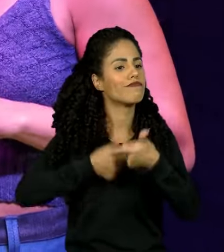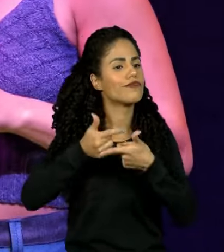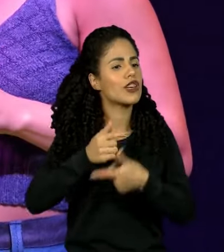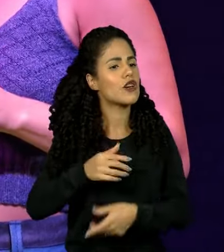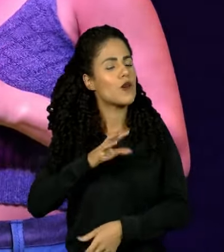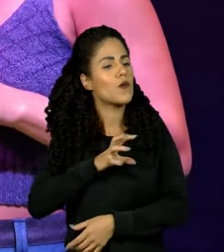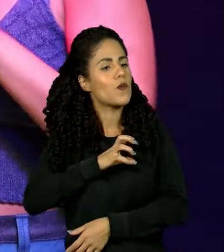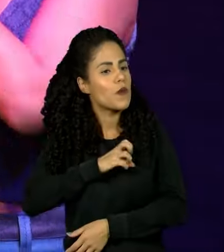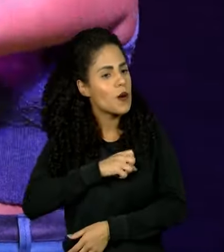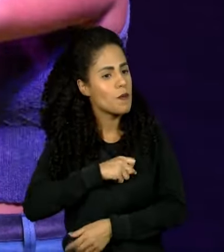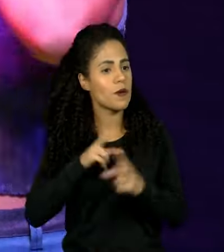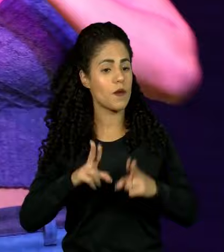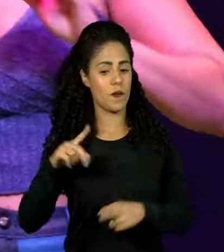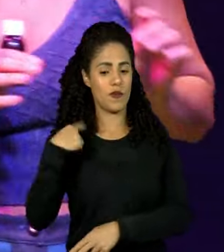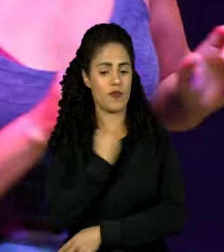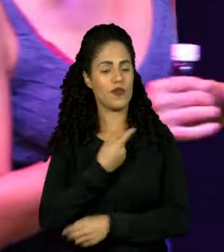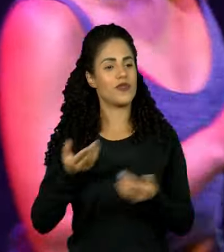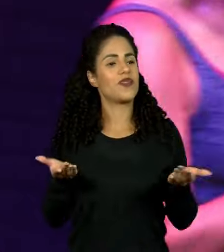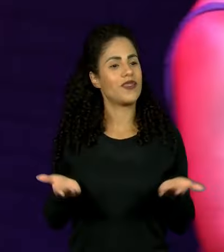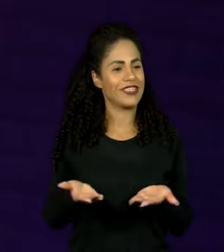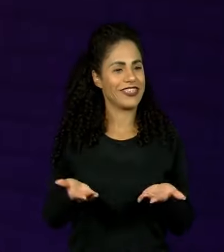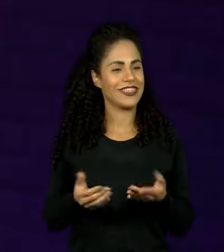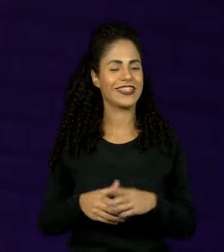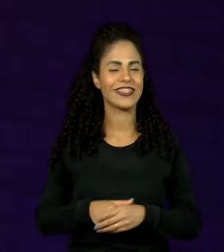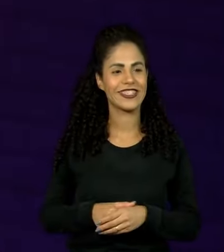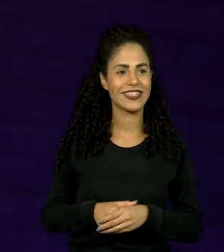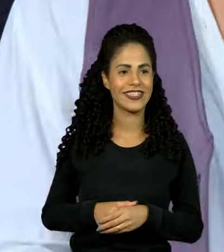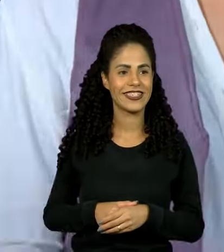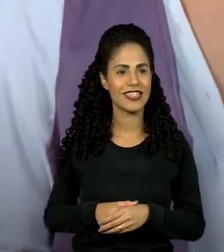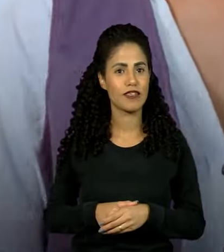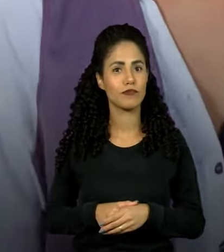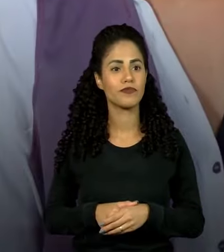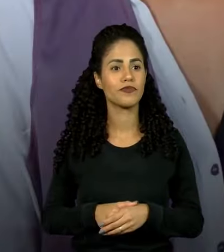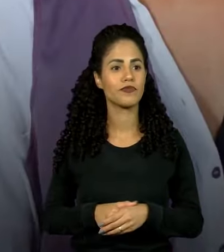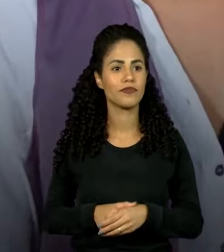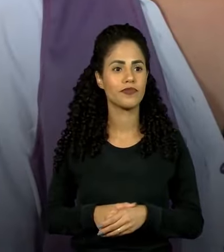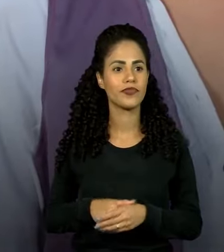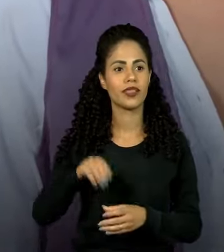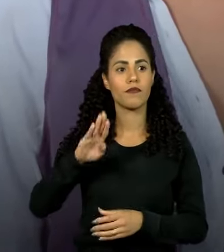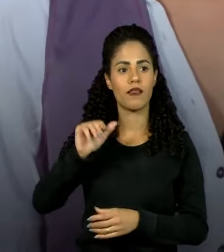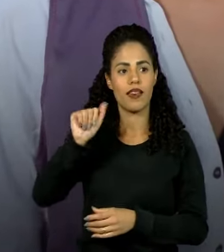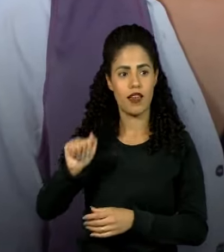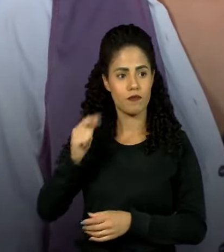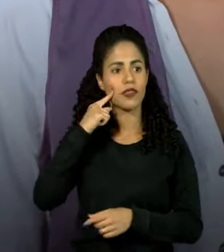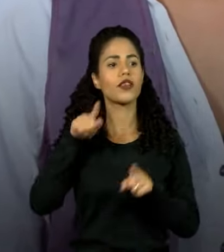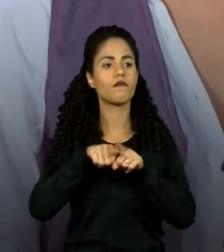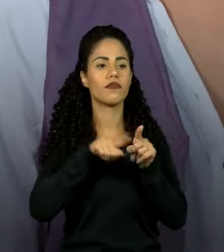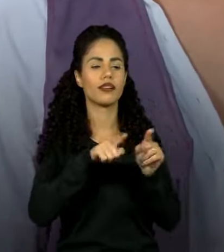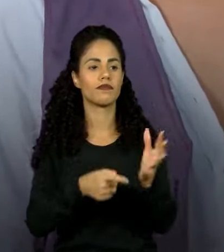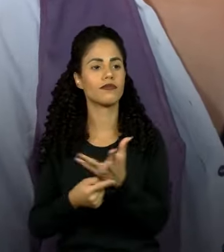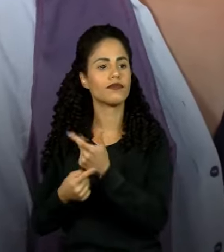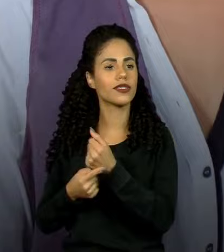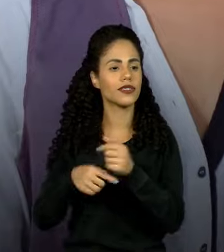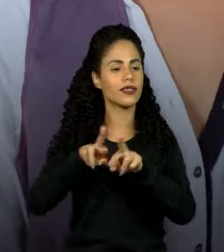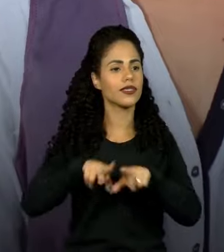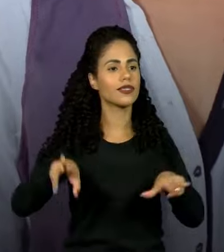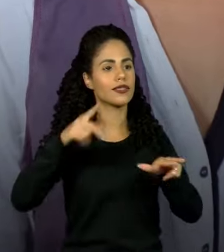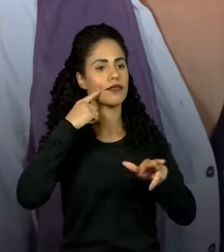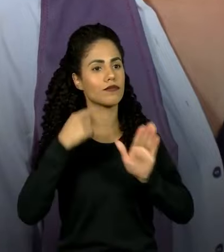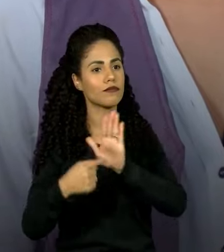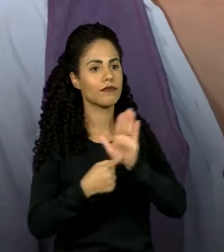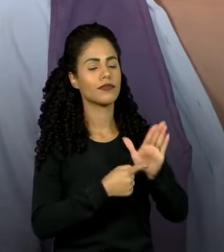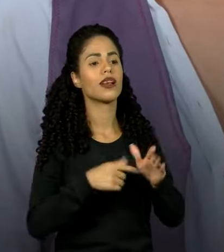amor que foi como a gente tá fazendo hoje aqui eu sou beol multiartista musicista